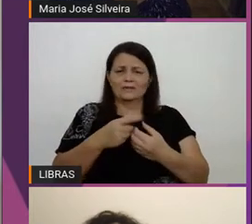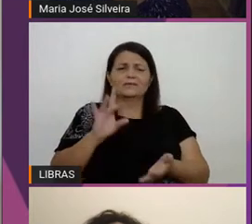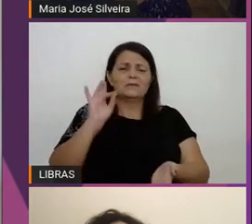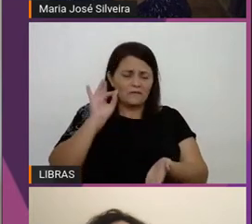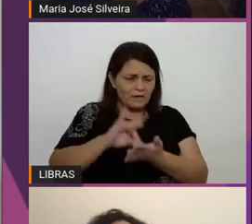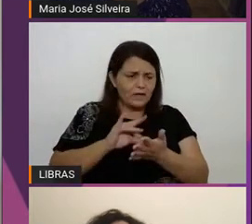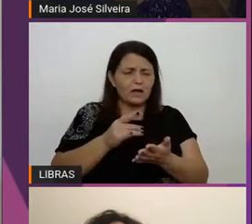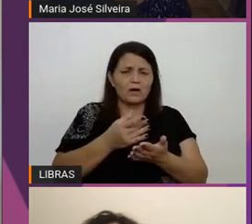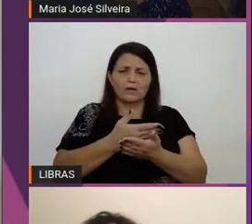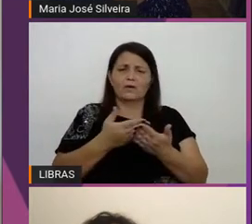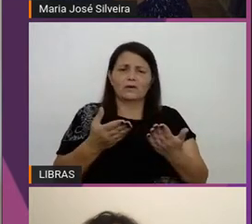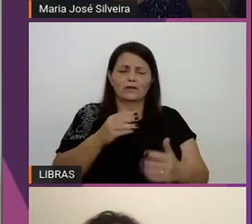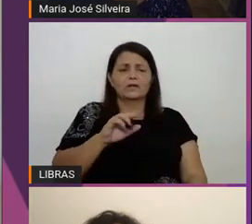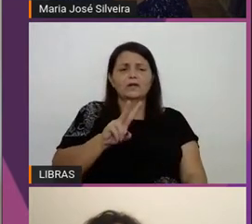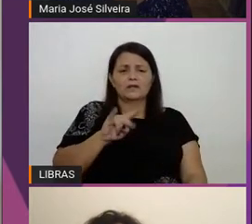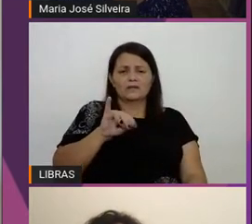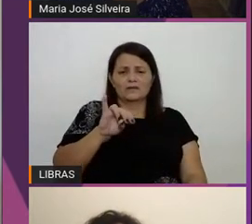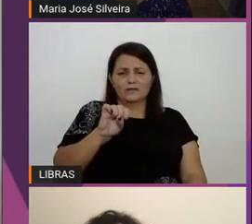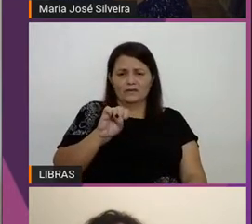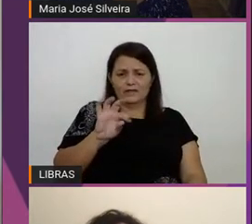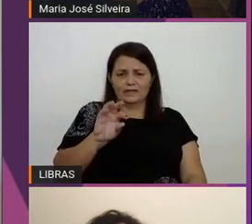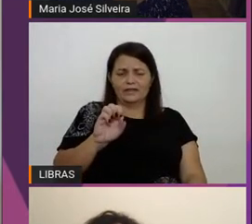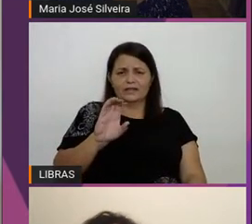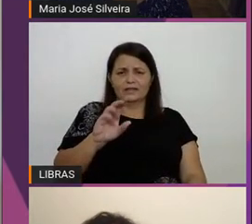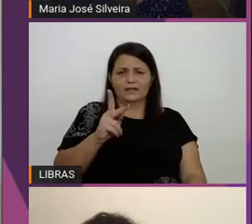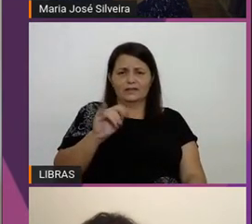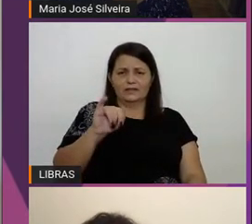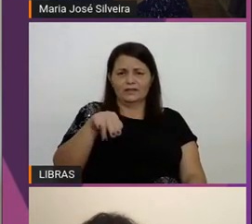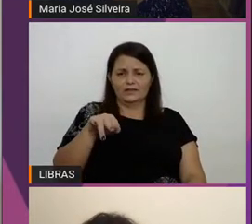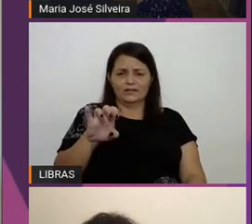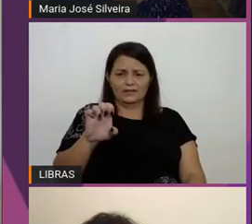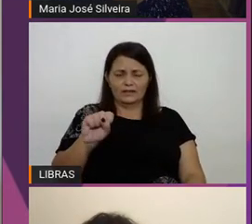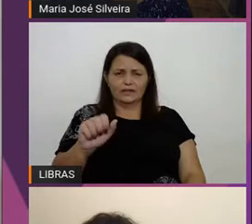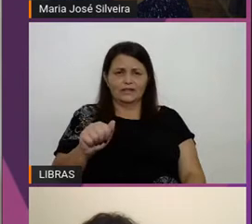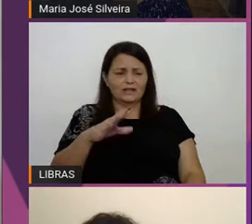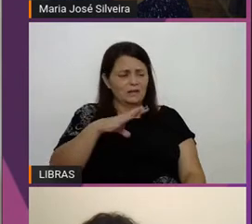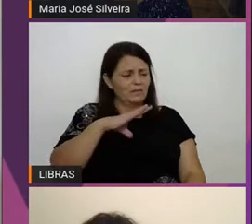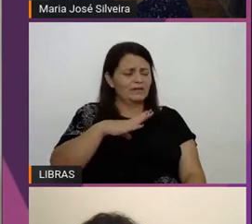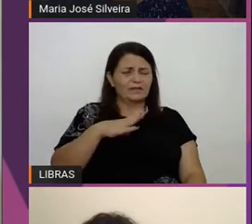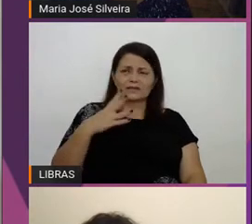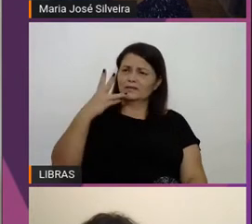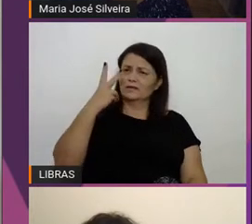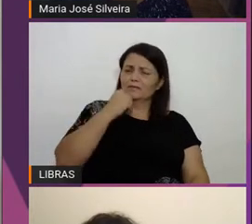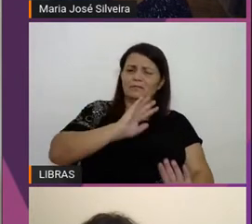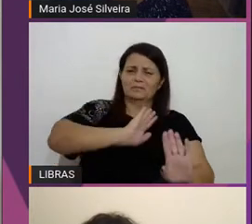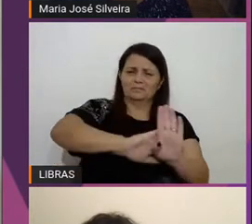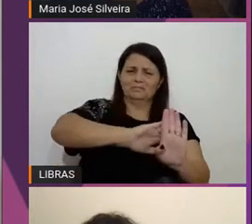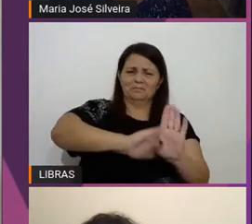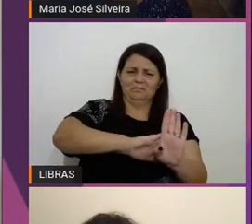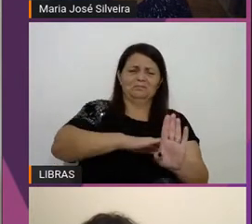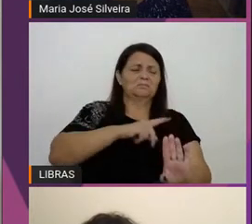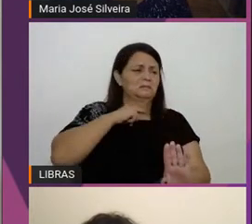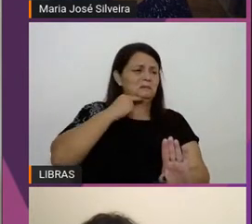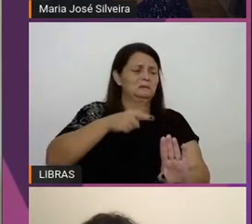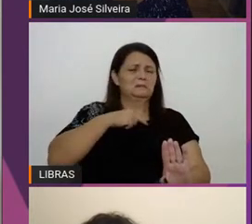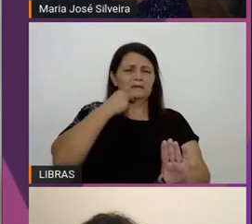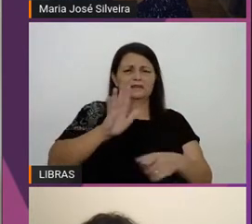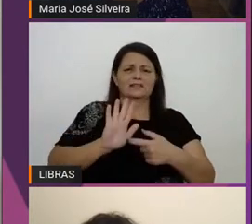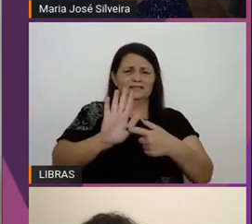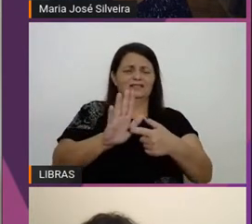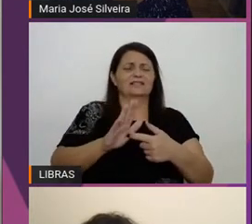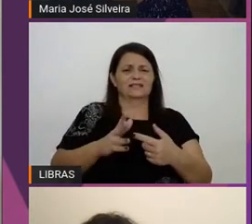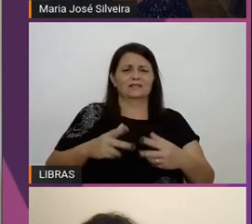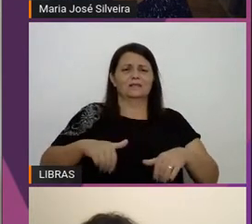evento real vista chinesa para as luzes e sombra a uma cidade cuja beleza estonteante não consegue ficar